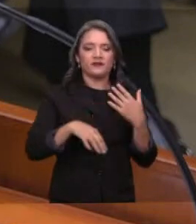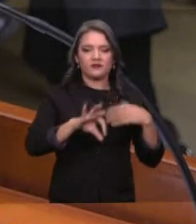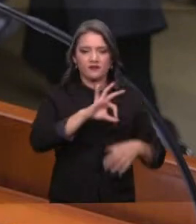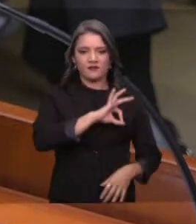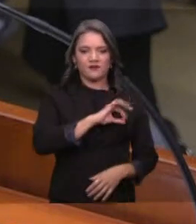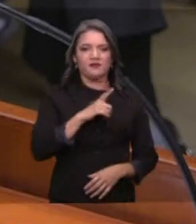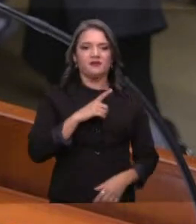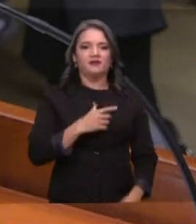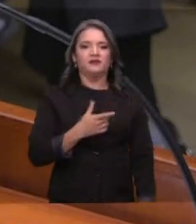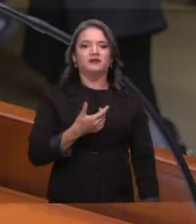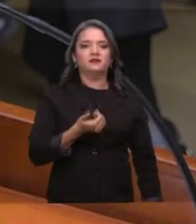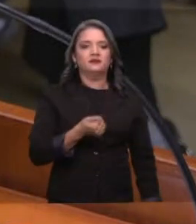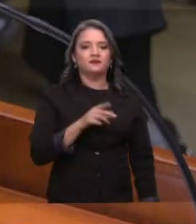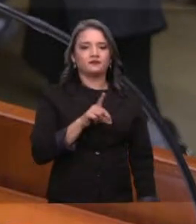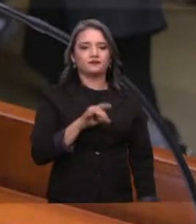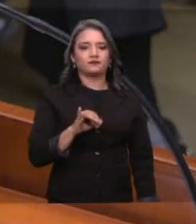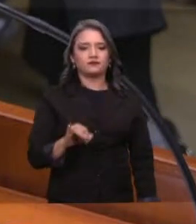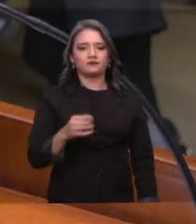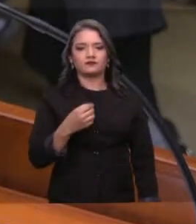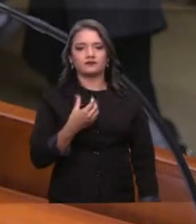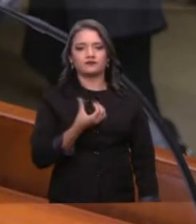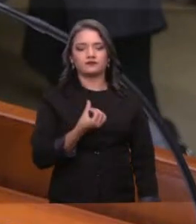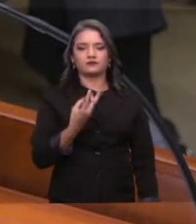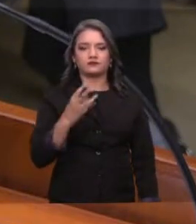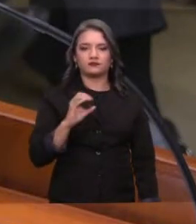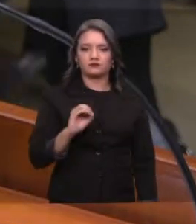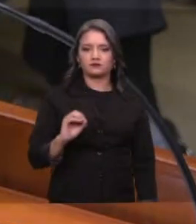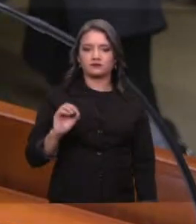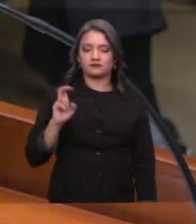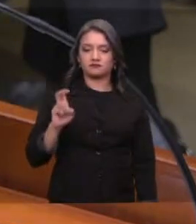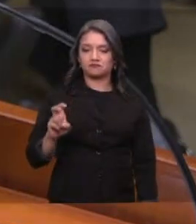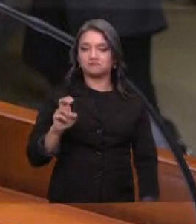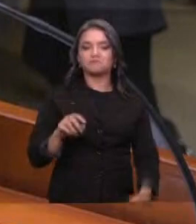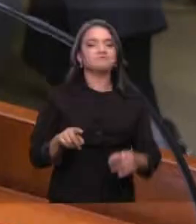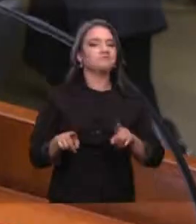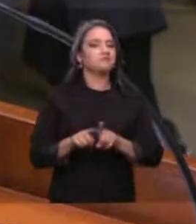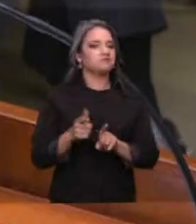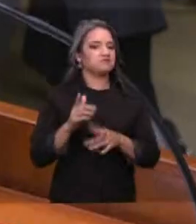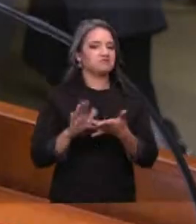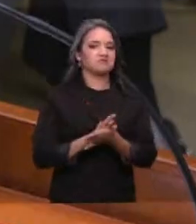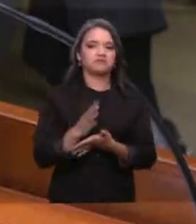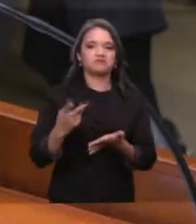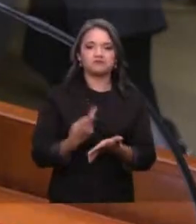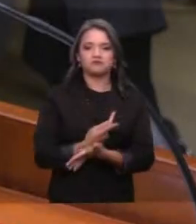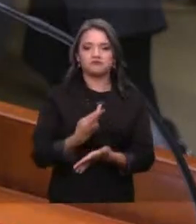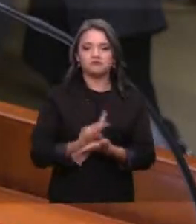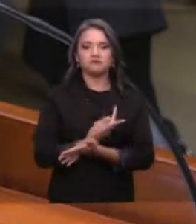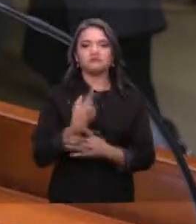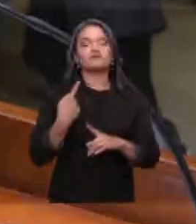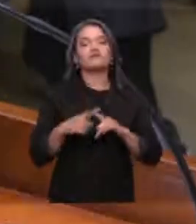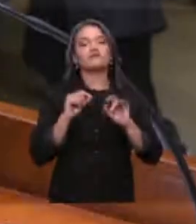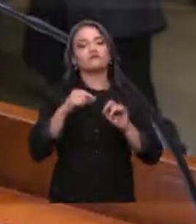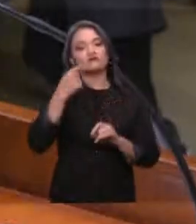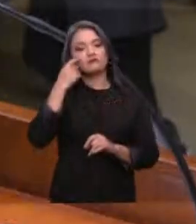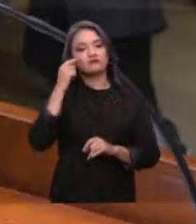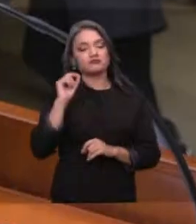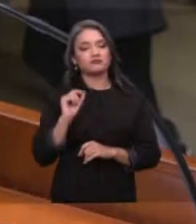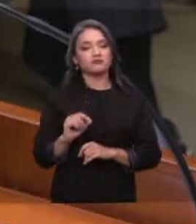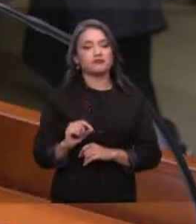DI 6305, aqui também entendemos que não há vício, pelo que se verifica dos autos,